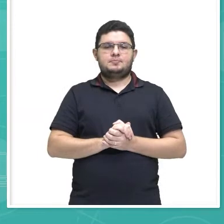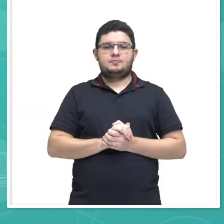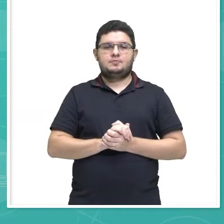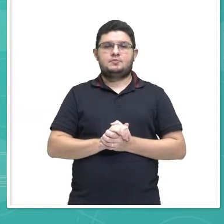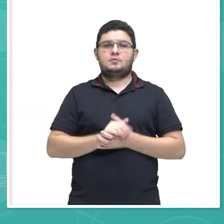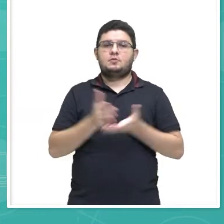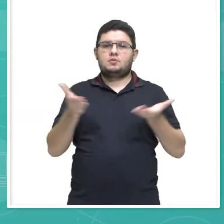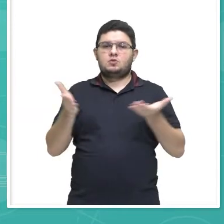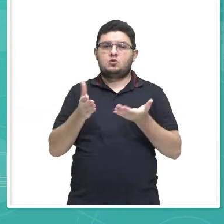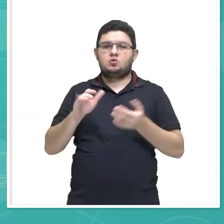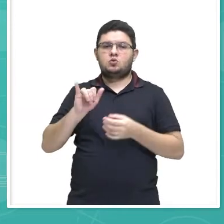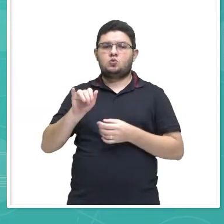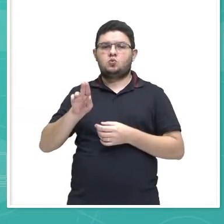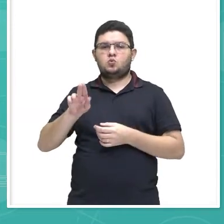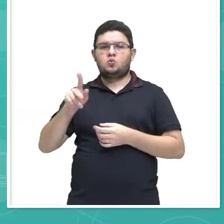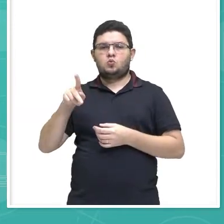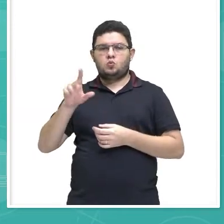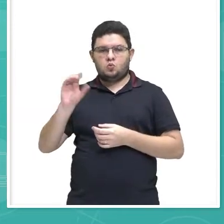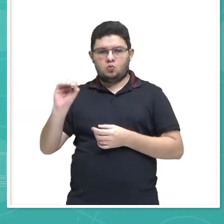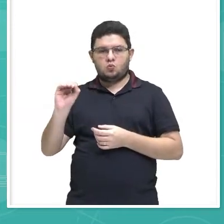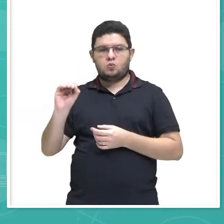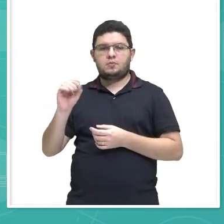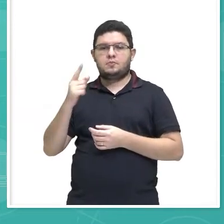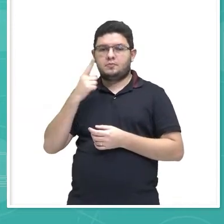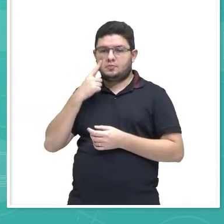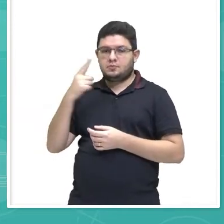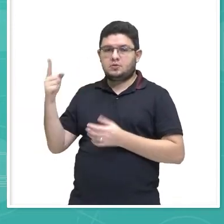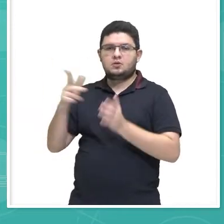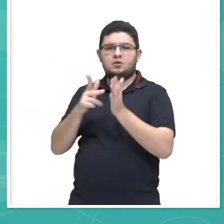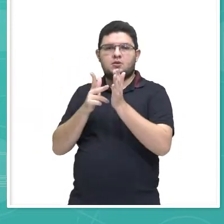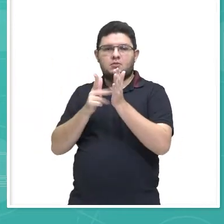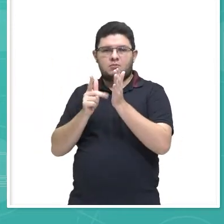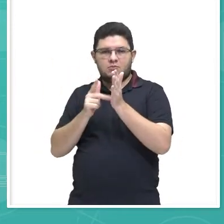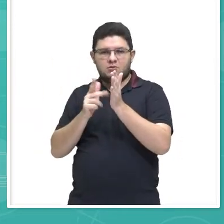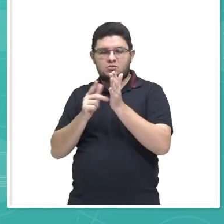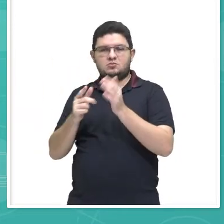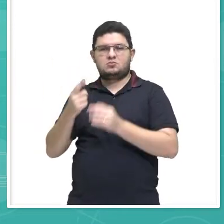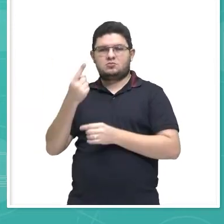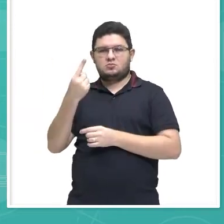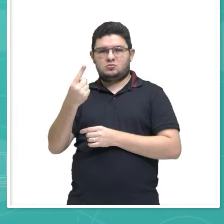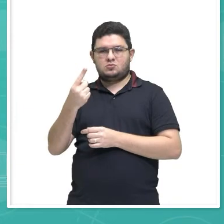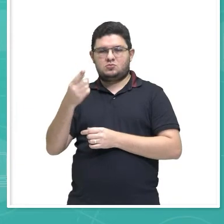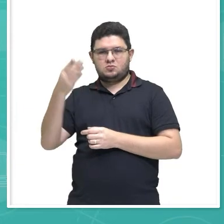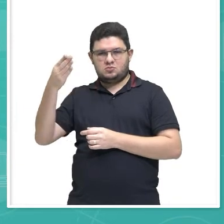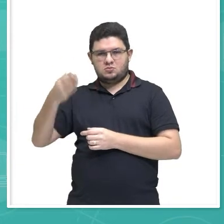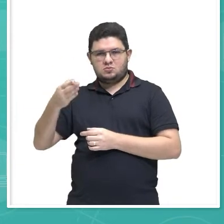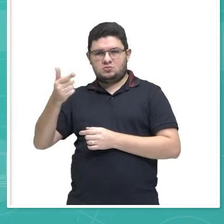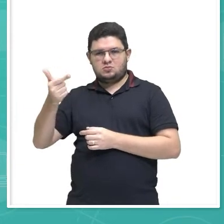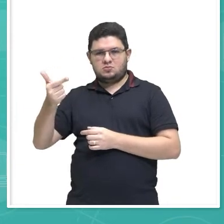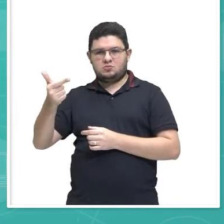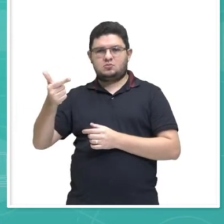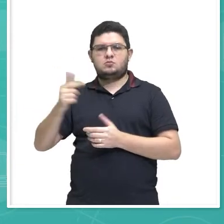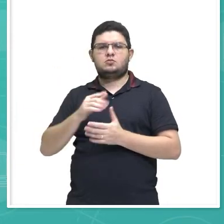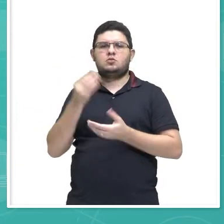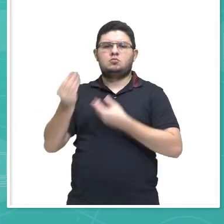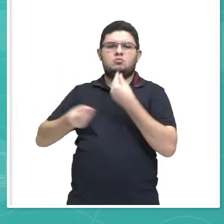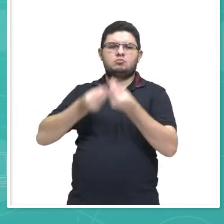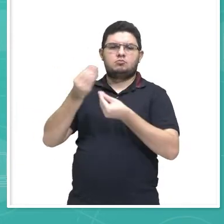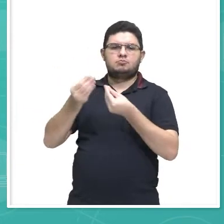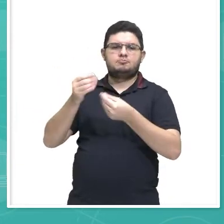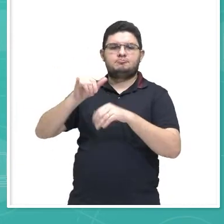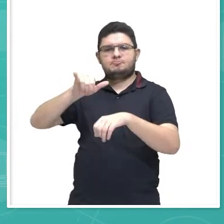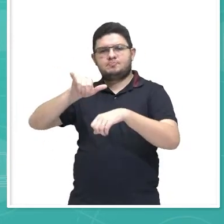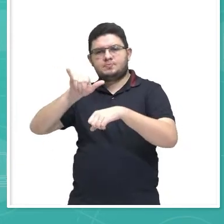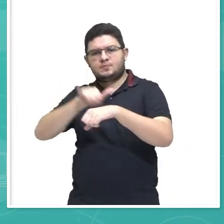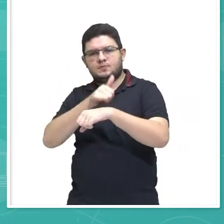o Yuko, que é uma pontuação menor ainda, um terço de um ponto. É quando a técnica ela acontece